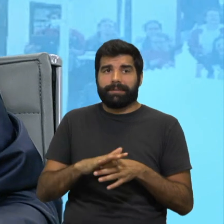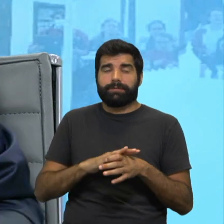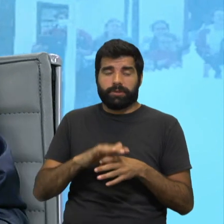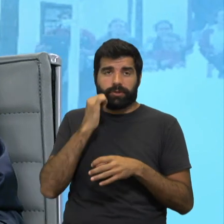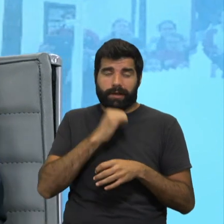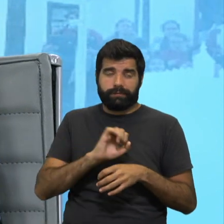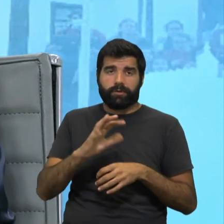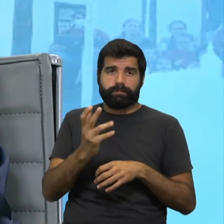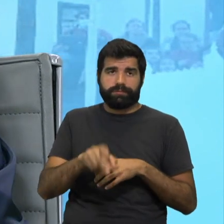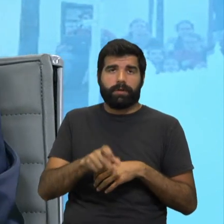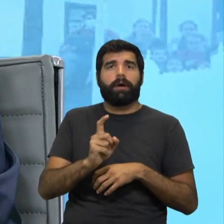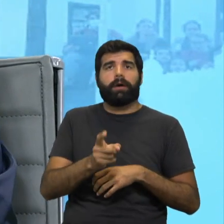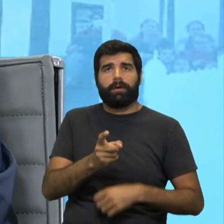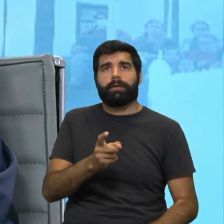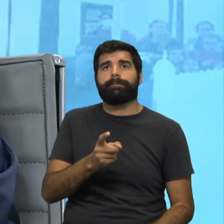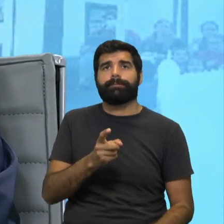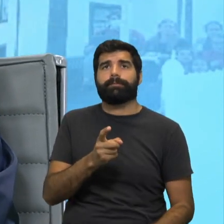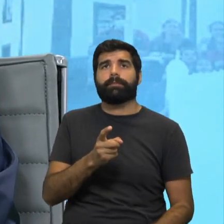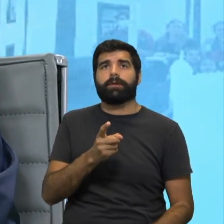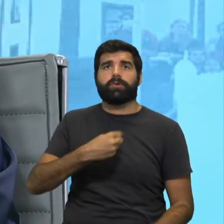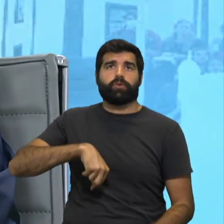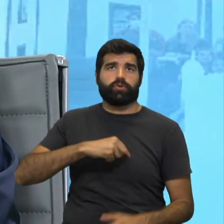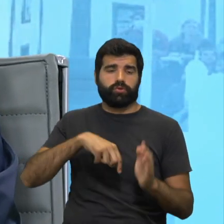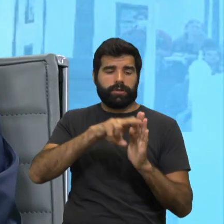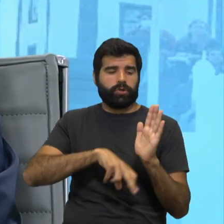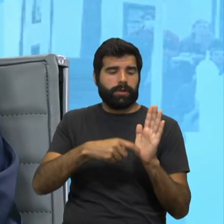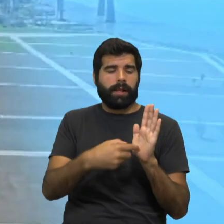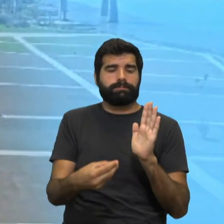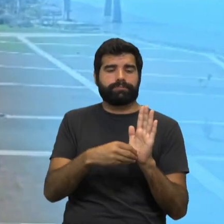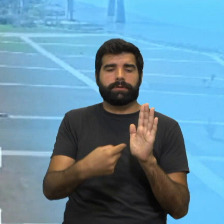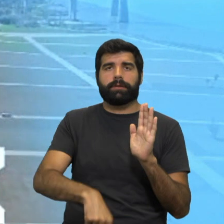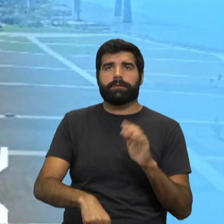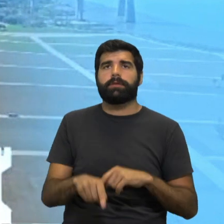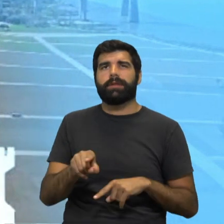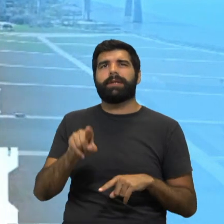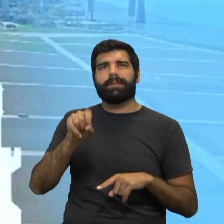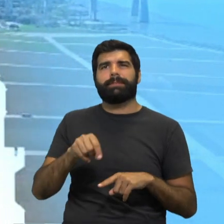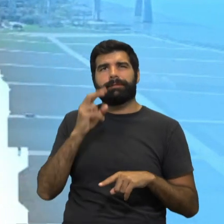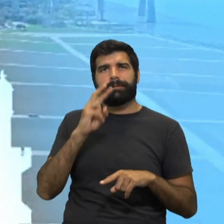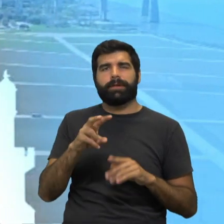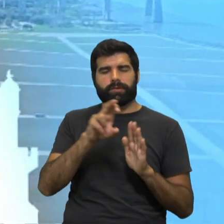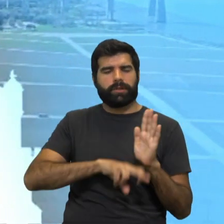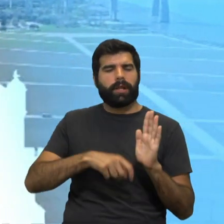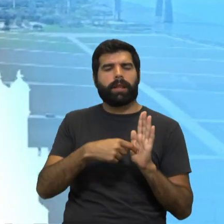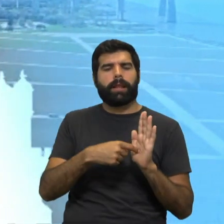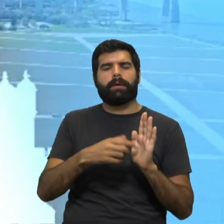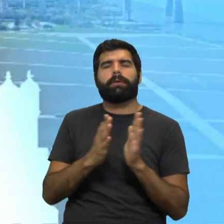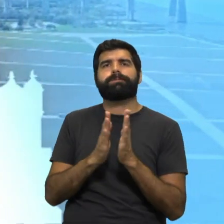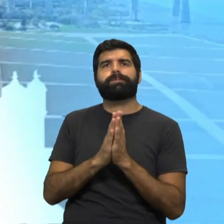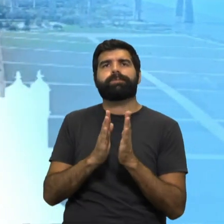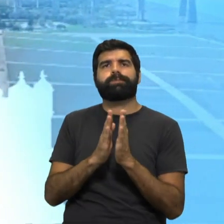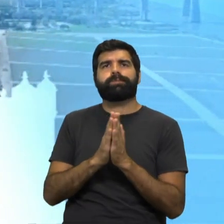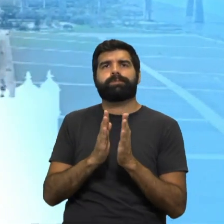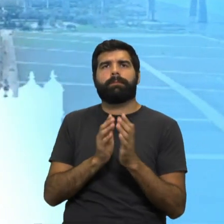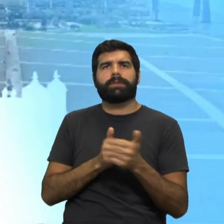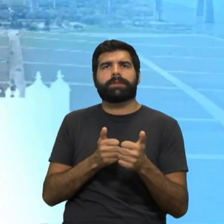graves que relatamos neste nosso relatório. Identifica-se também neste relatório qual a religião que é a mais